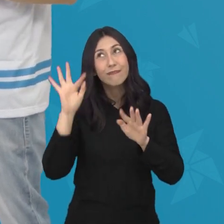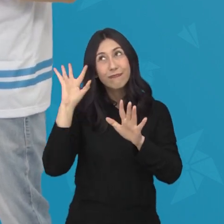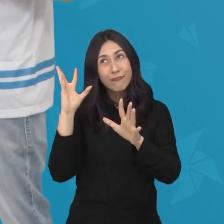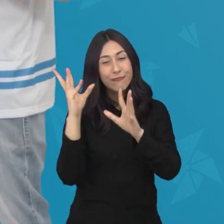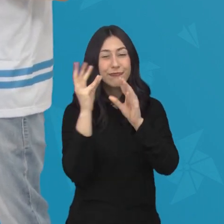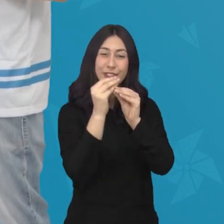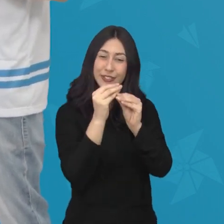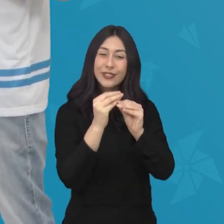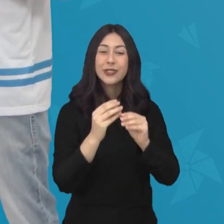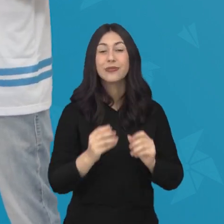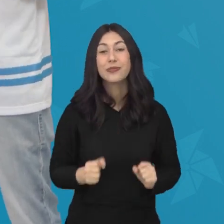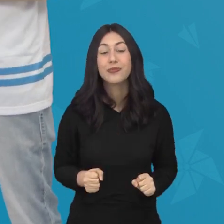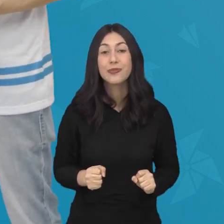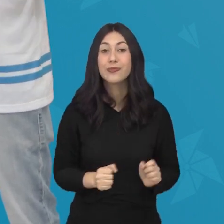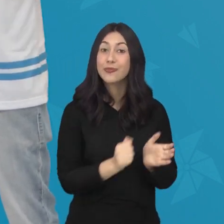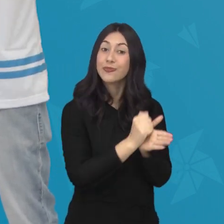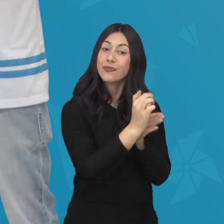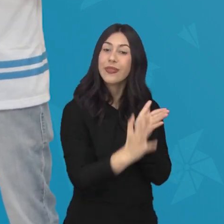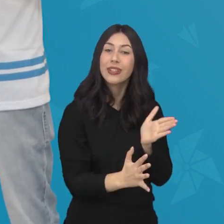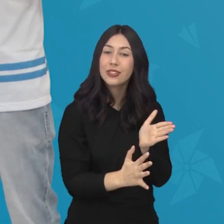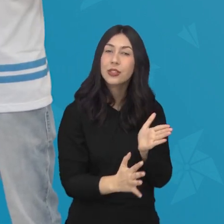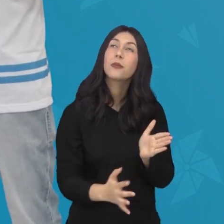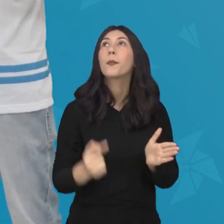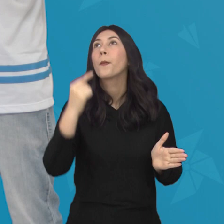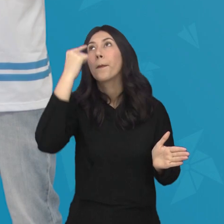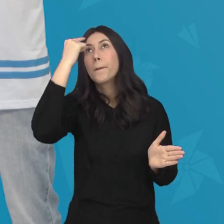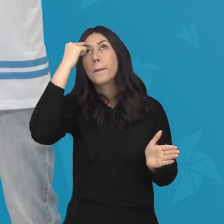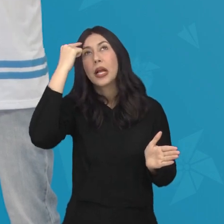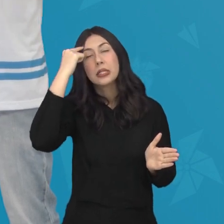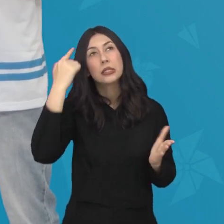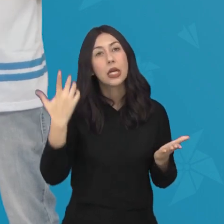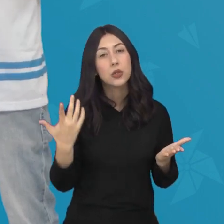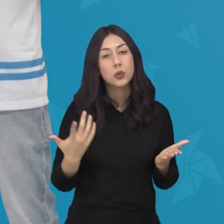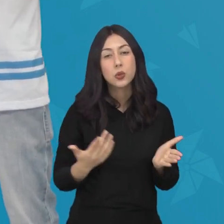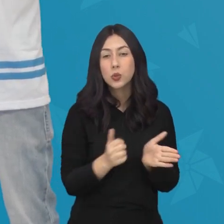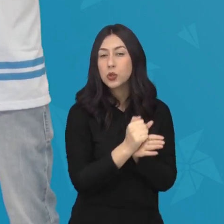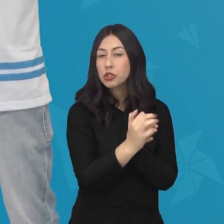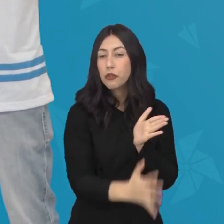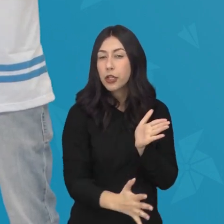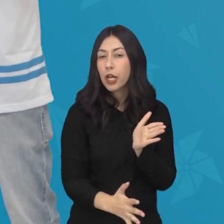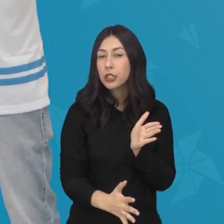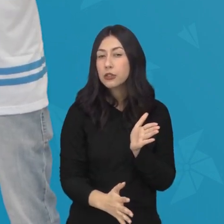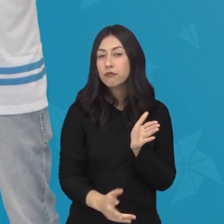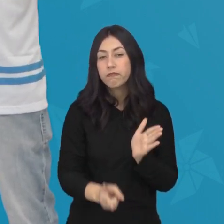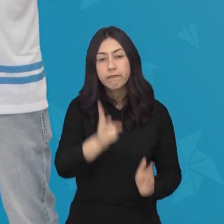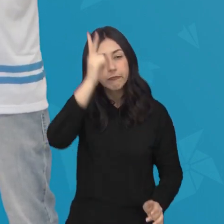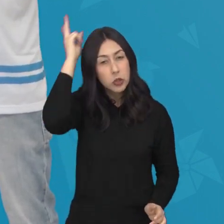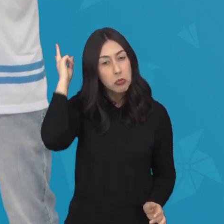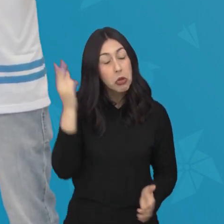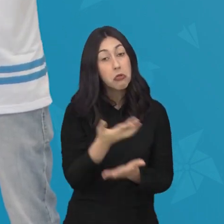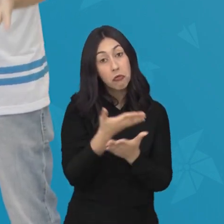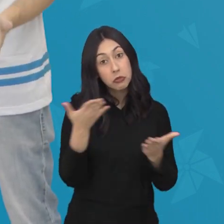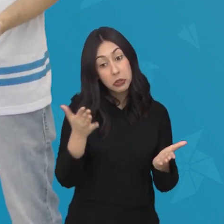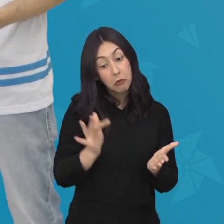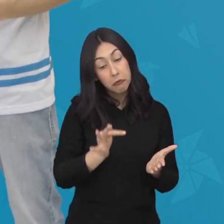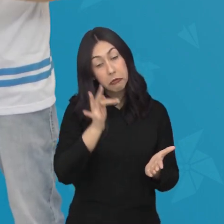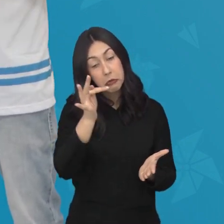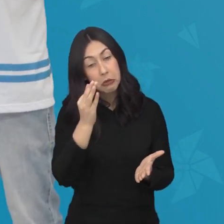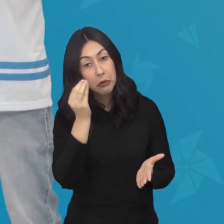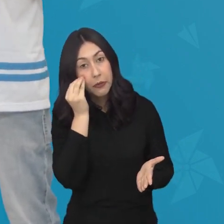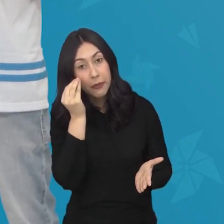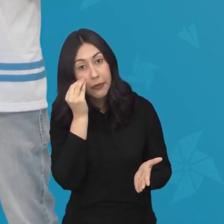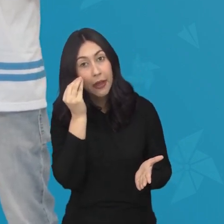então. Exercícios. Pensando em exercícios de vestibular, que eu acho que talvez seja o que a maioria de vocês vão fazer em algum momento da